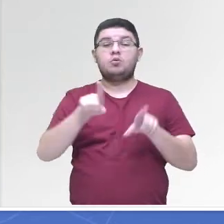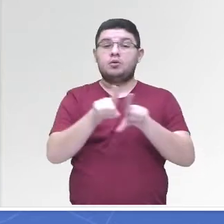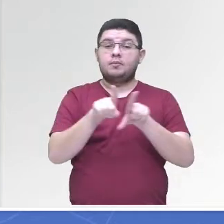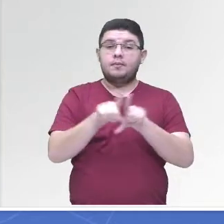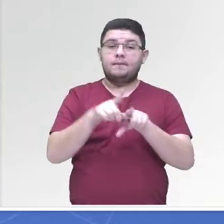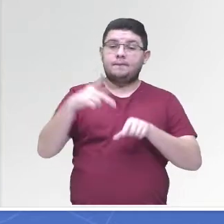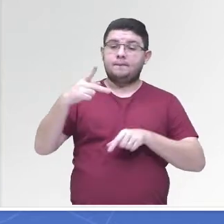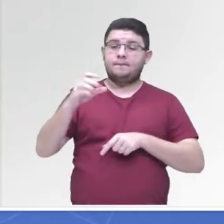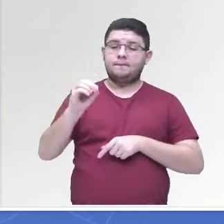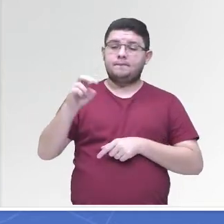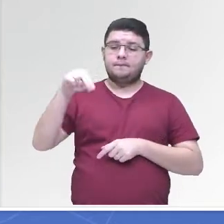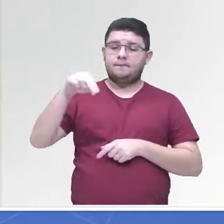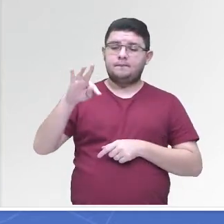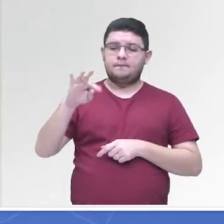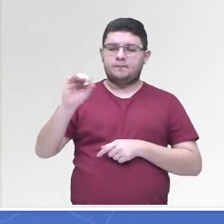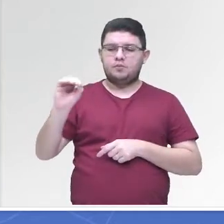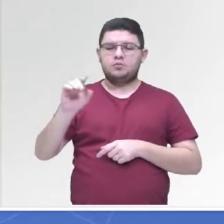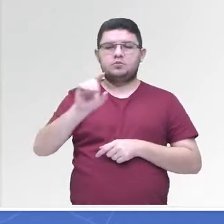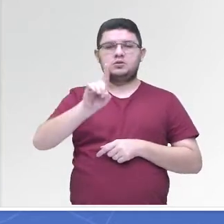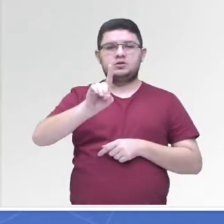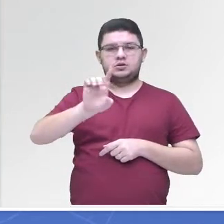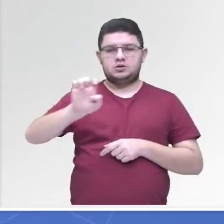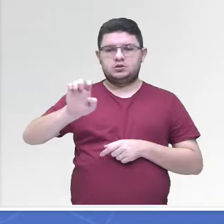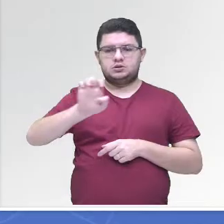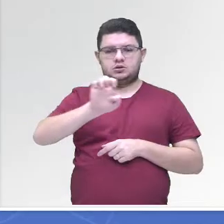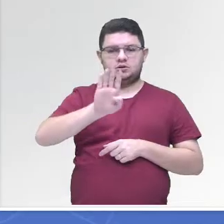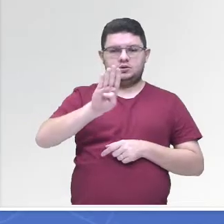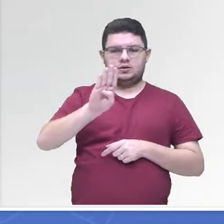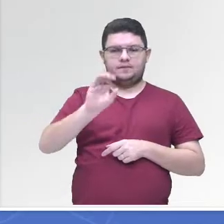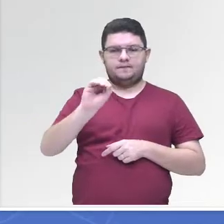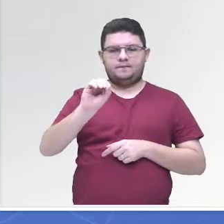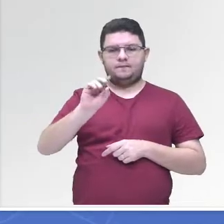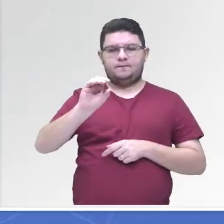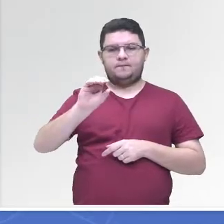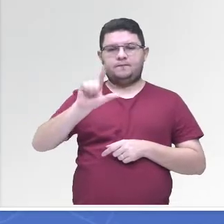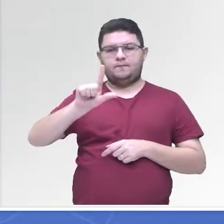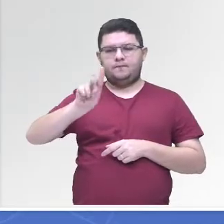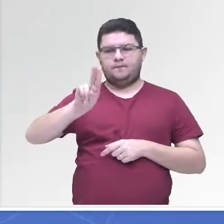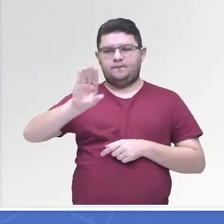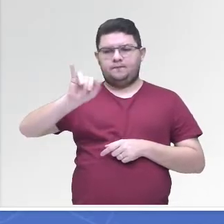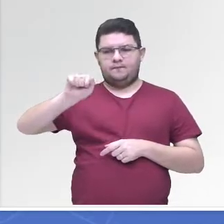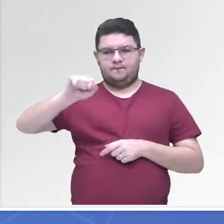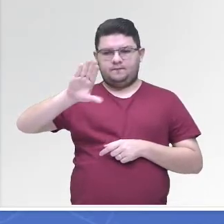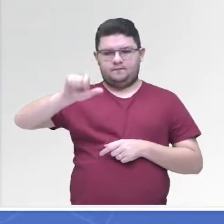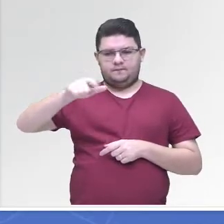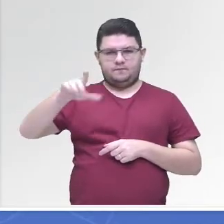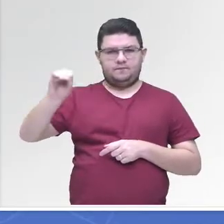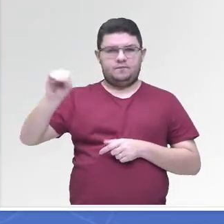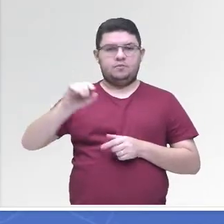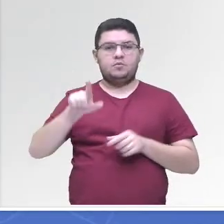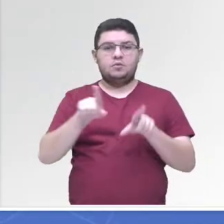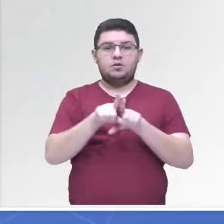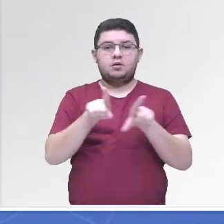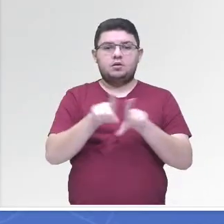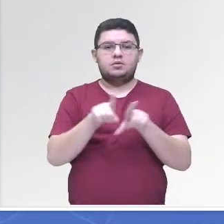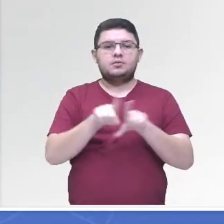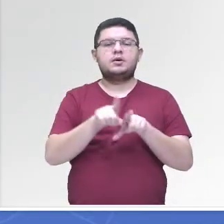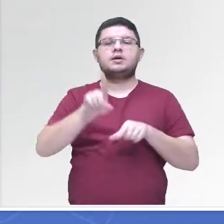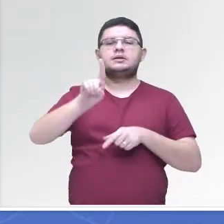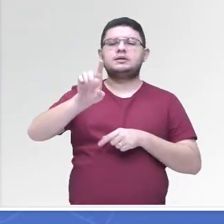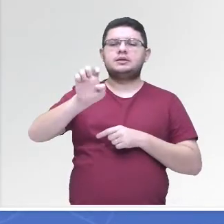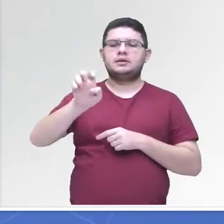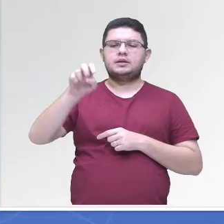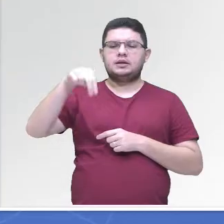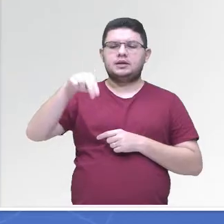densidade, tá? Então, existem ainda outras, muitas outras propriedades que a gente poderia citar, e aí, como eu comentei com vocês,